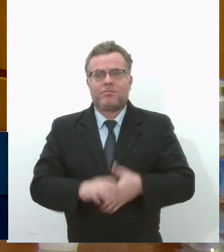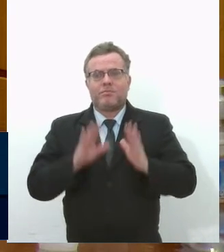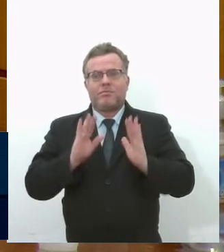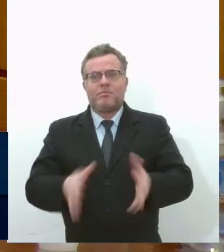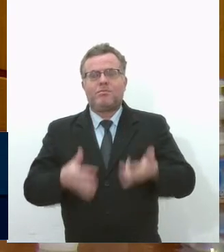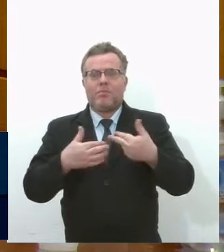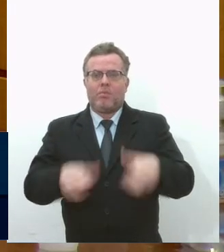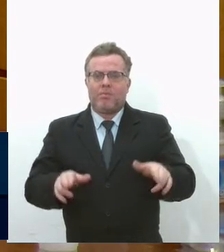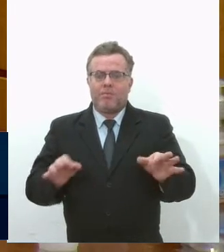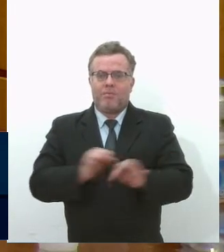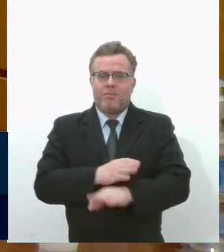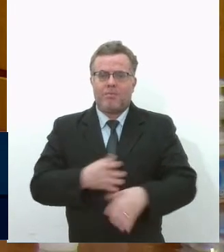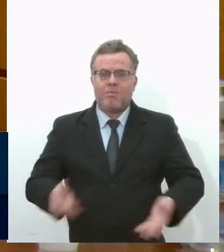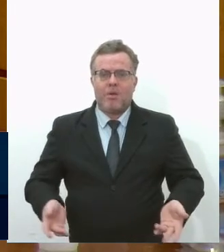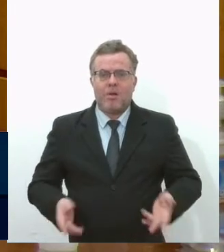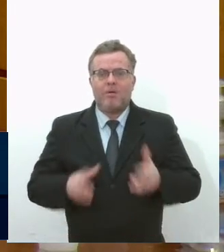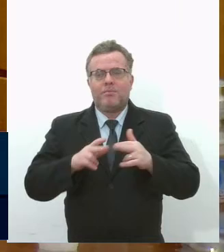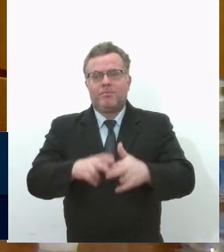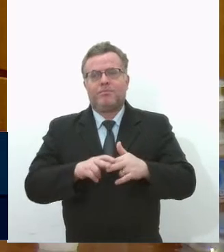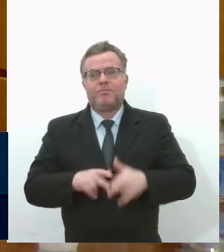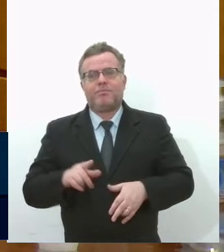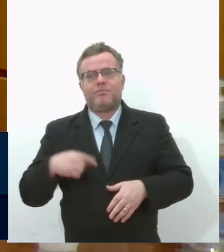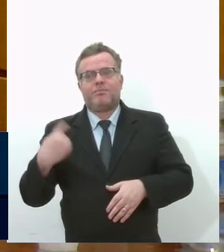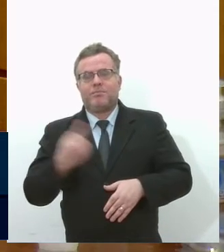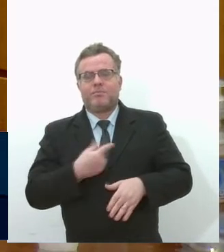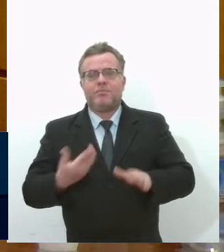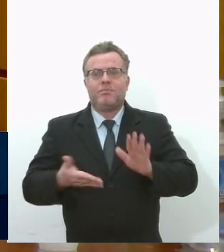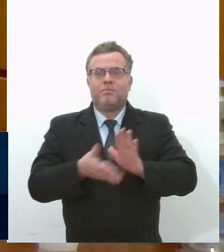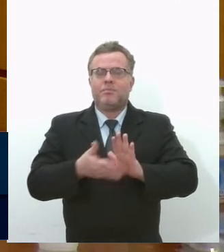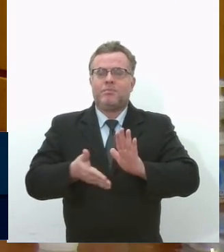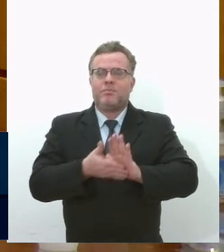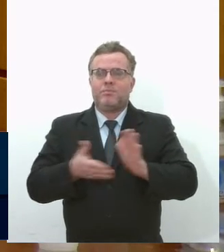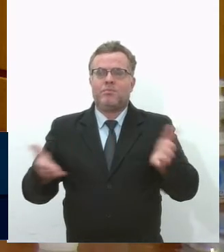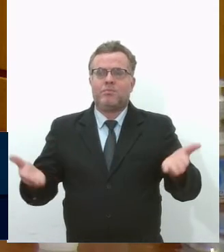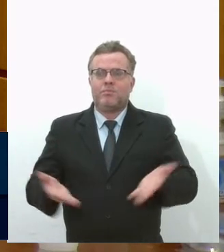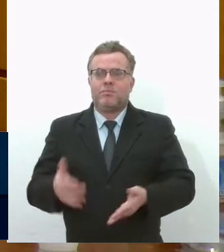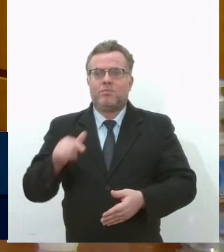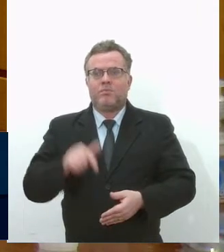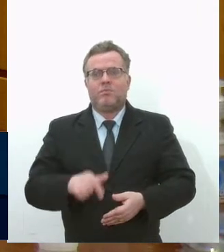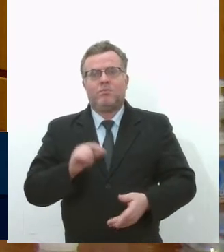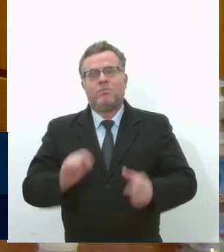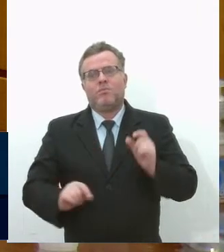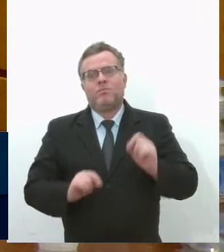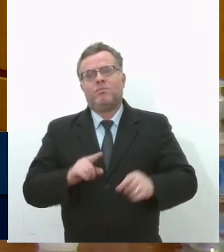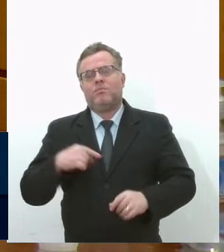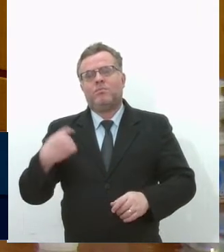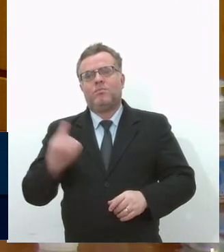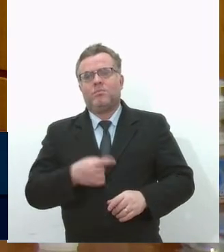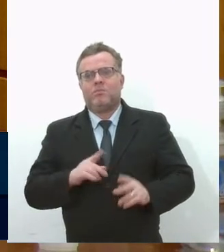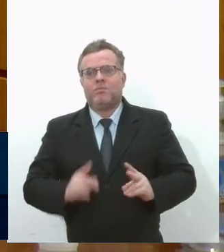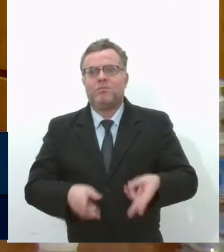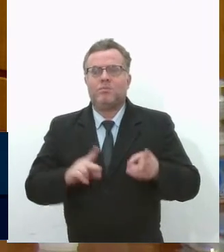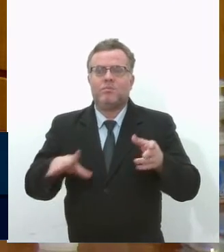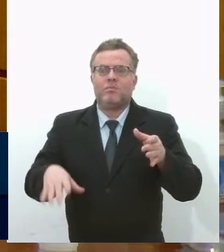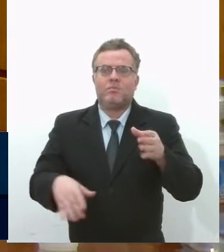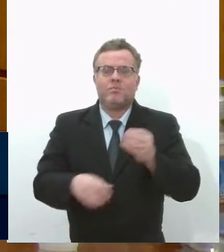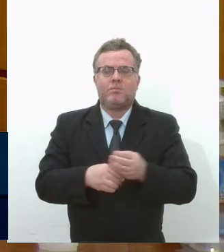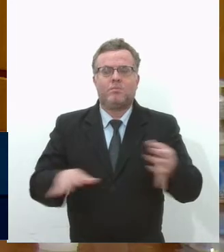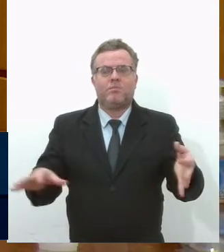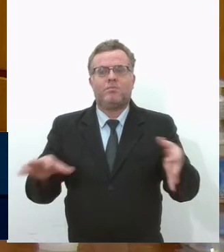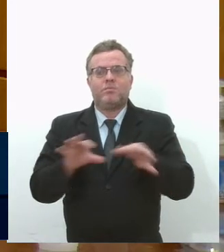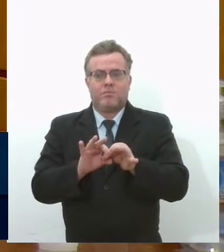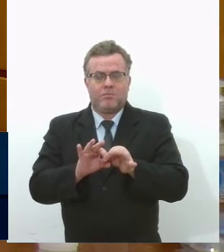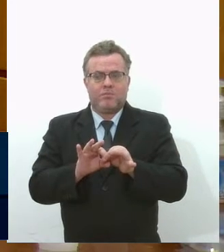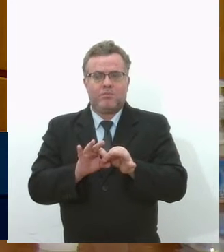Então, o que nós estamos propondo aqui aos colegas é que a gente também adeque a nossa legislação